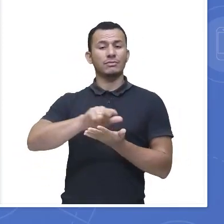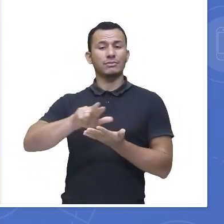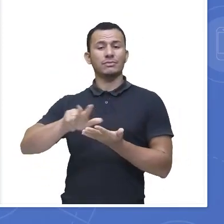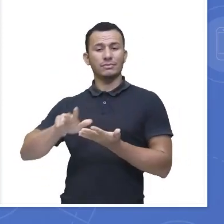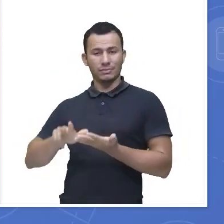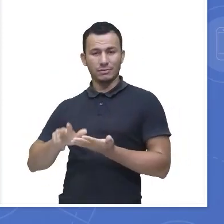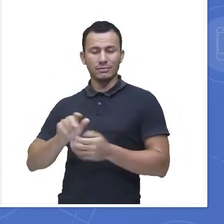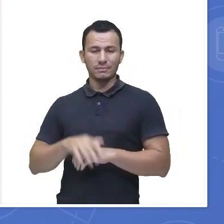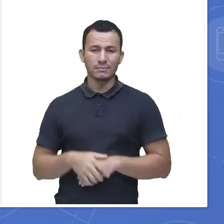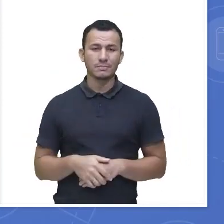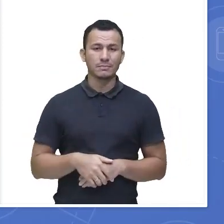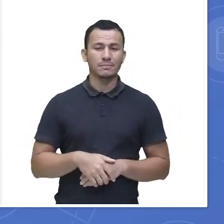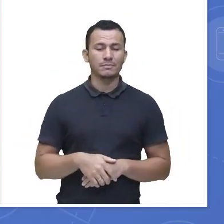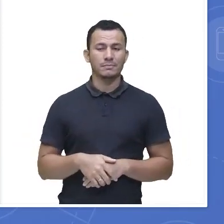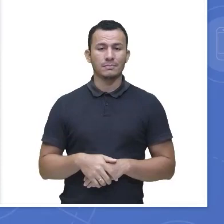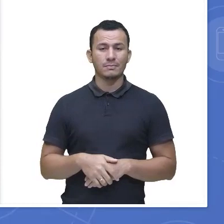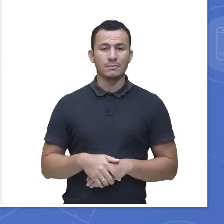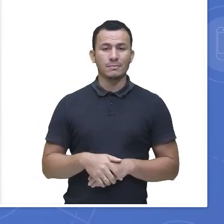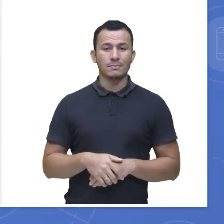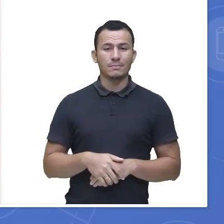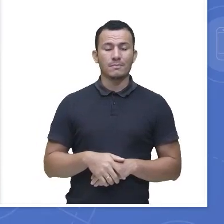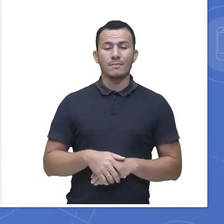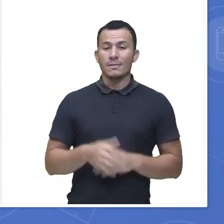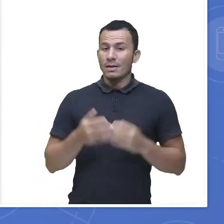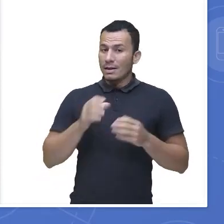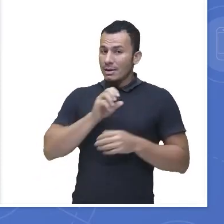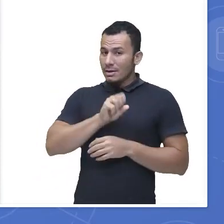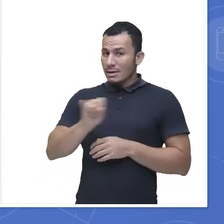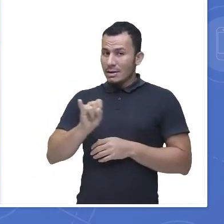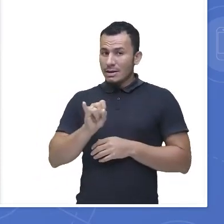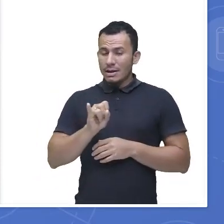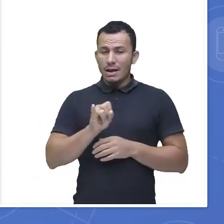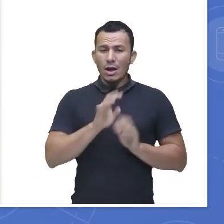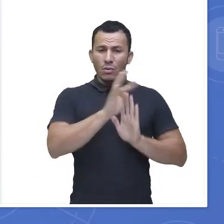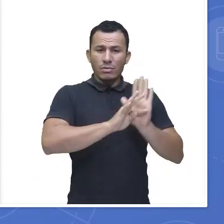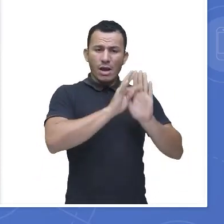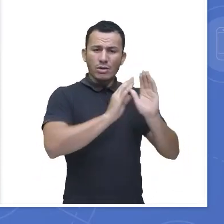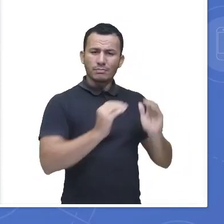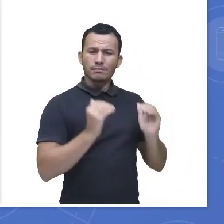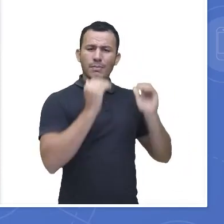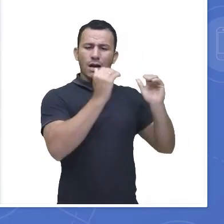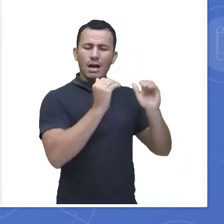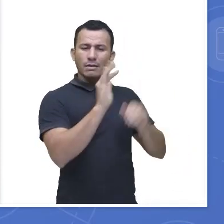possíveis. Agora, no texto formal, num texto